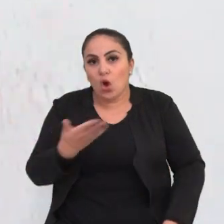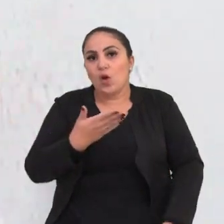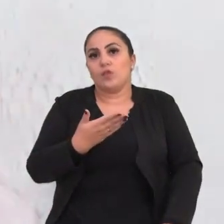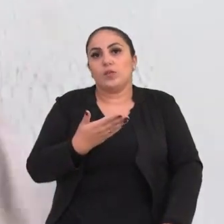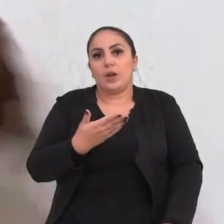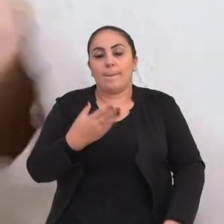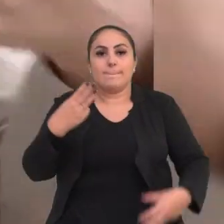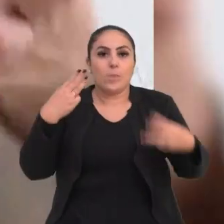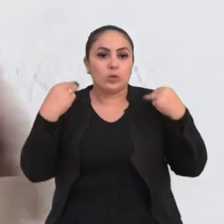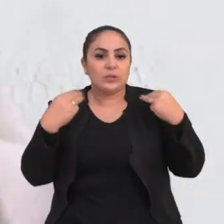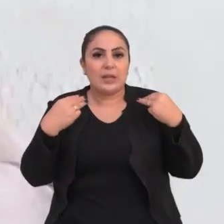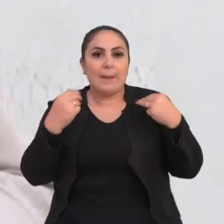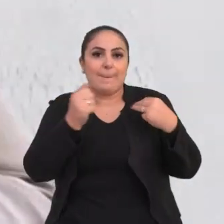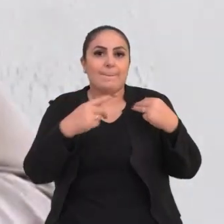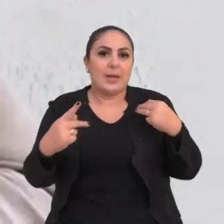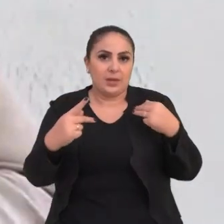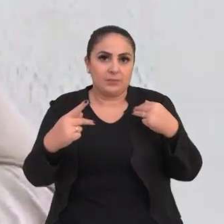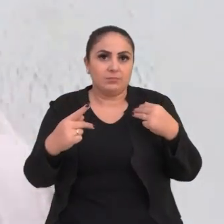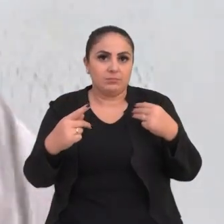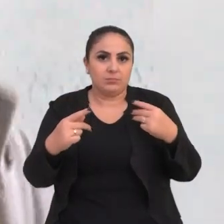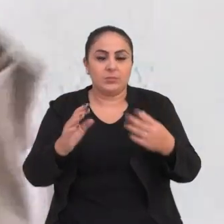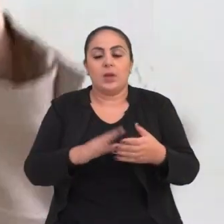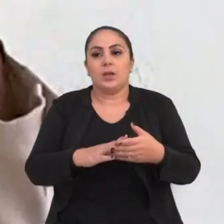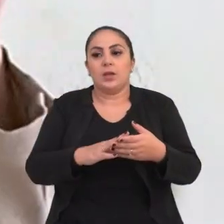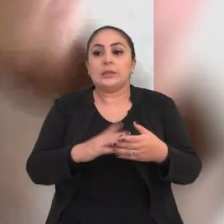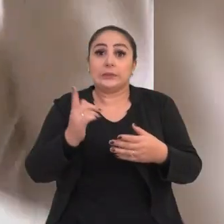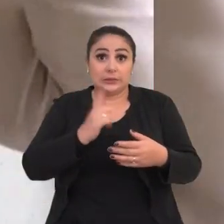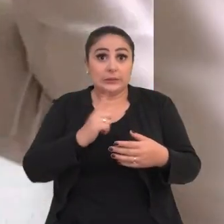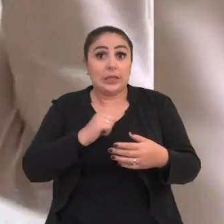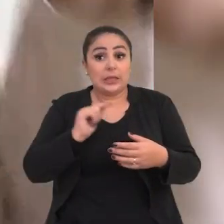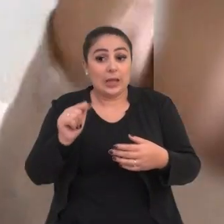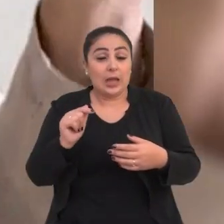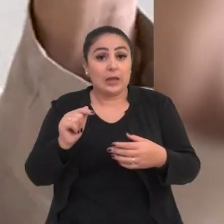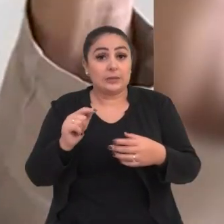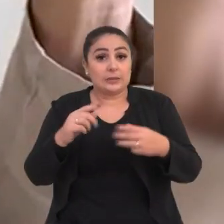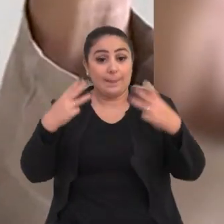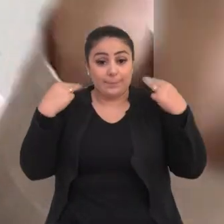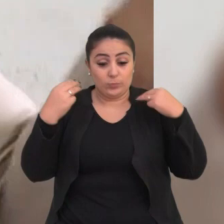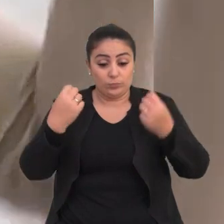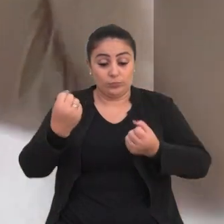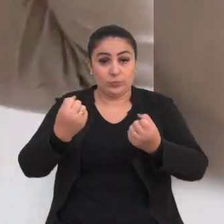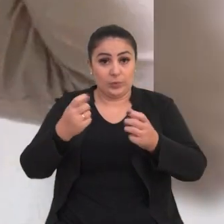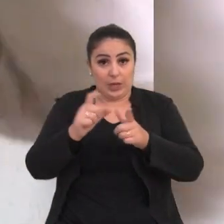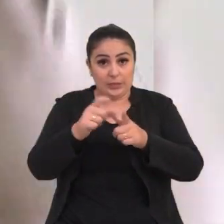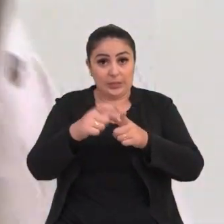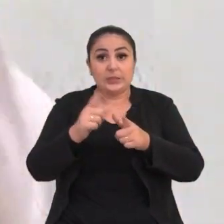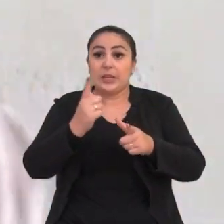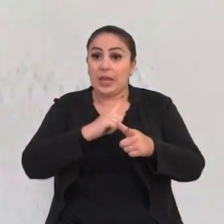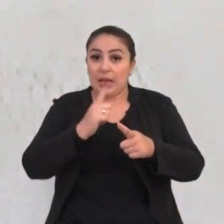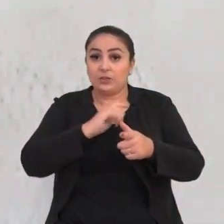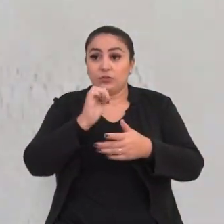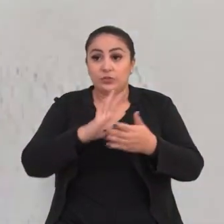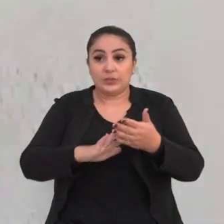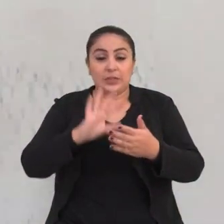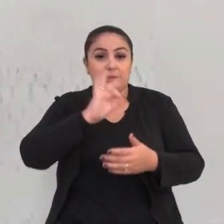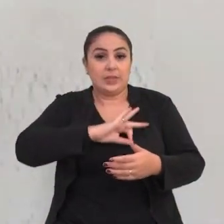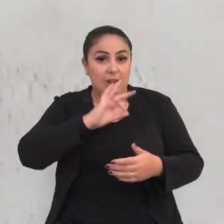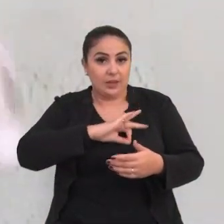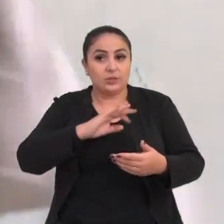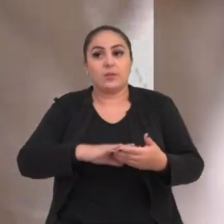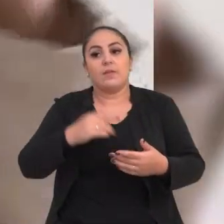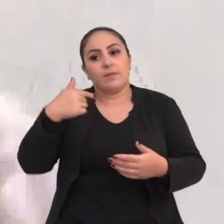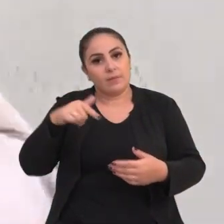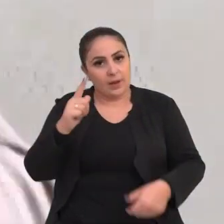nova, motorista de aplicativo, tem lá na habilitação, exerce atividade